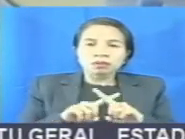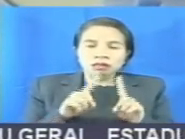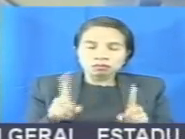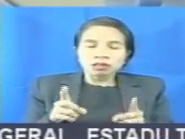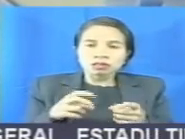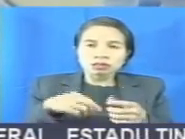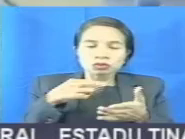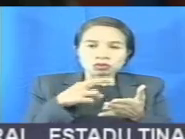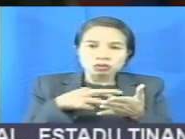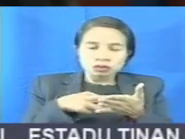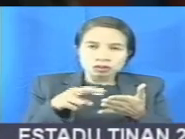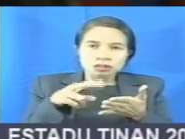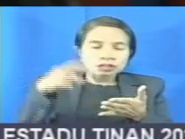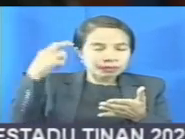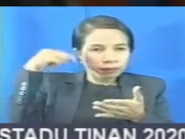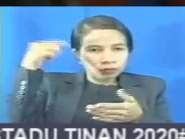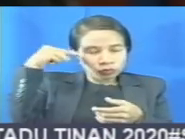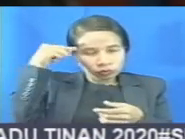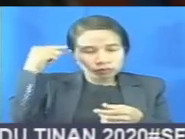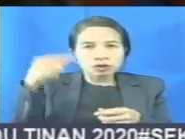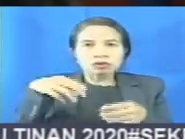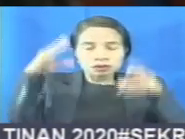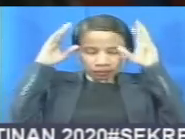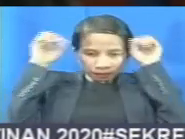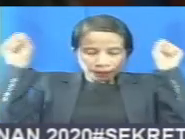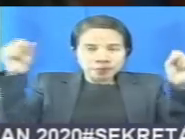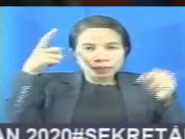do governo do chefe estado Francisco Guterres Lugolo.